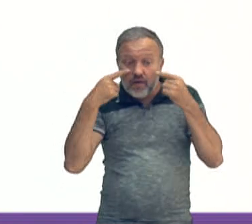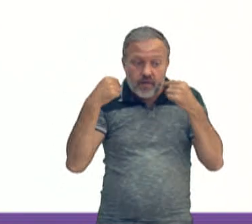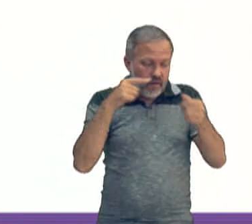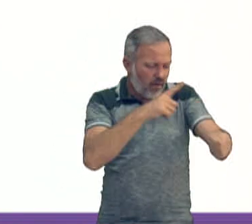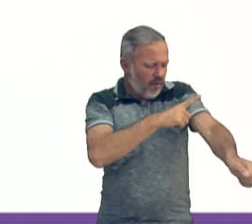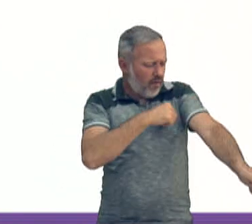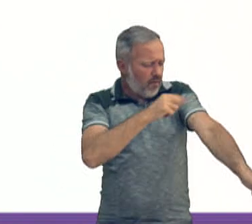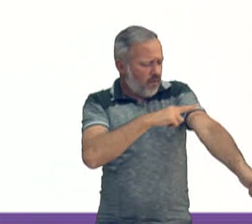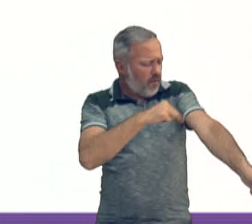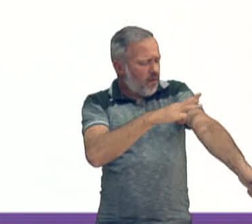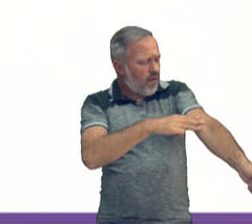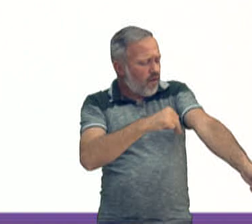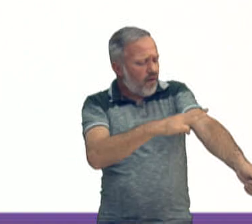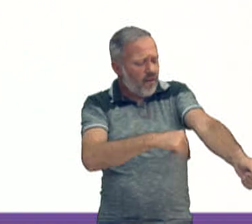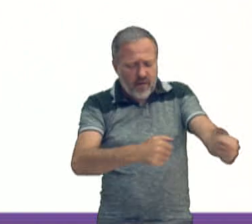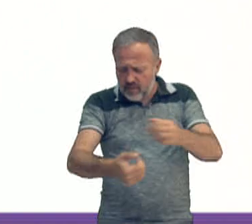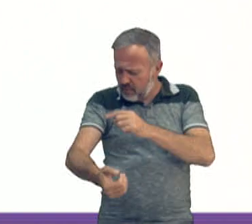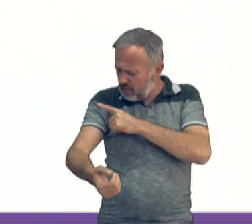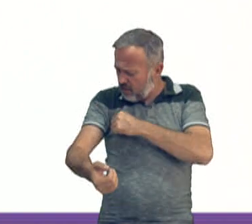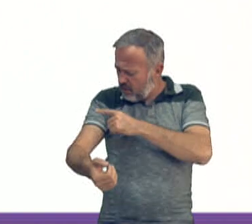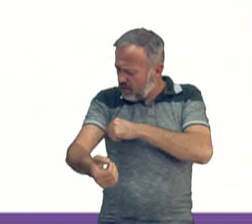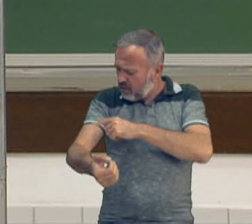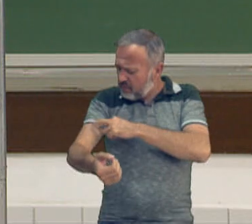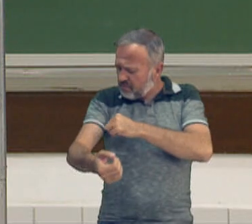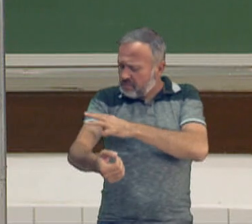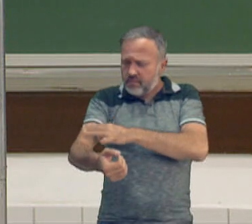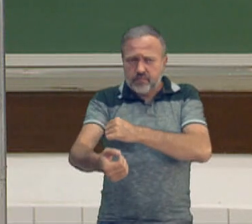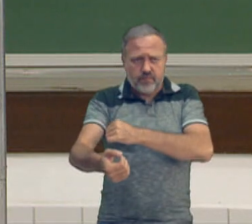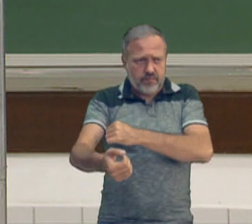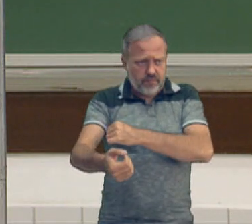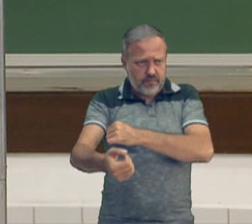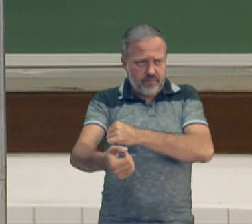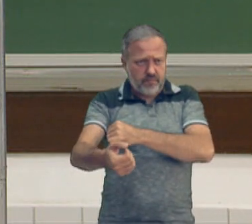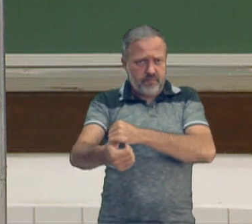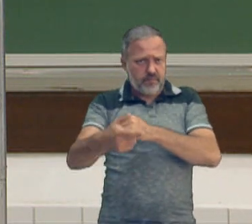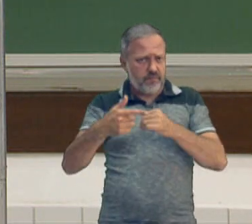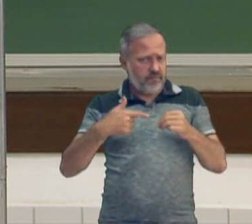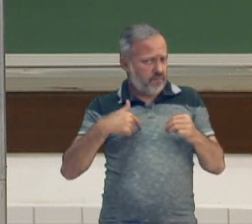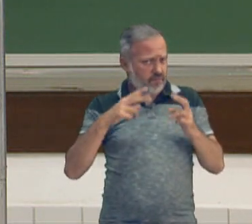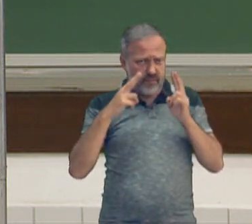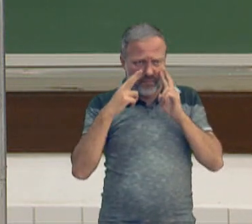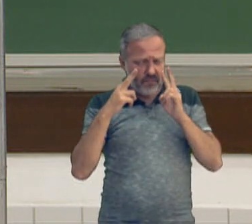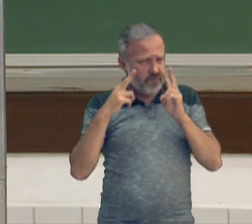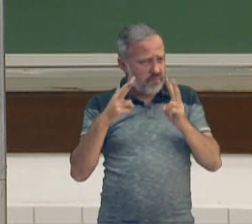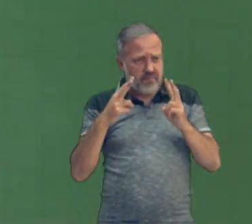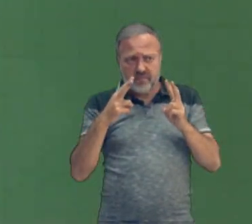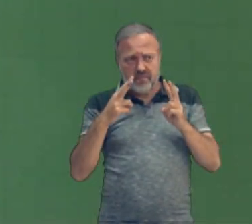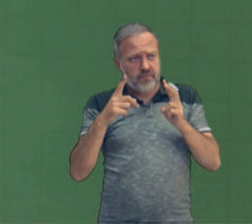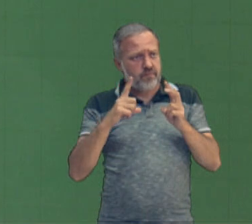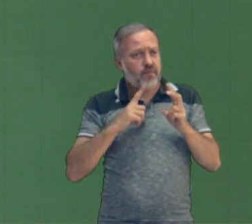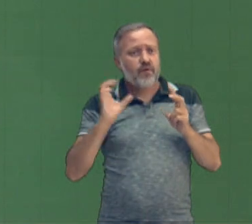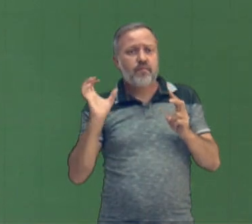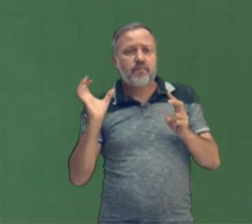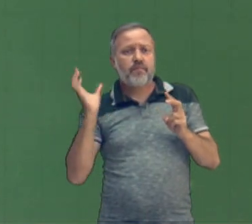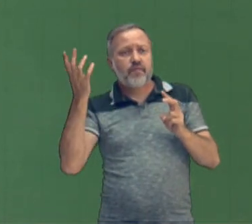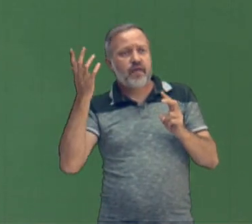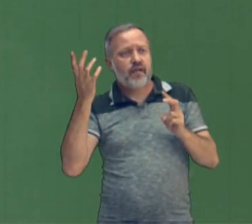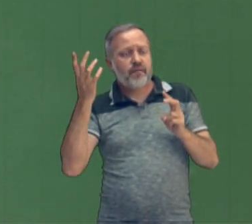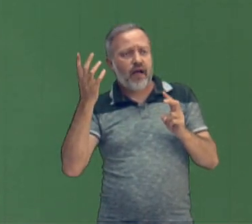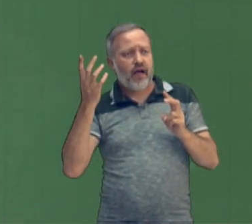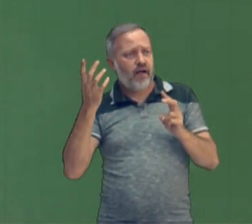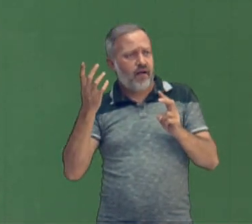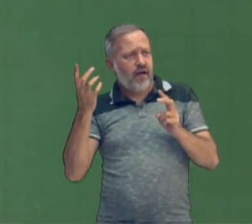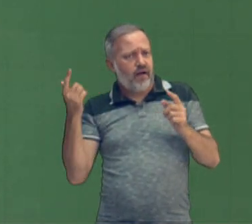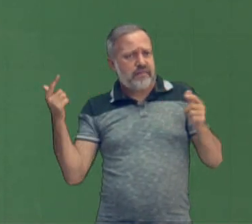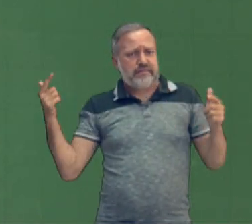pintura específico, que cada povo tem uma pintura seja para guerra, para casamento, para ritual fúnebre. Então,